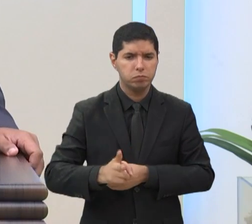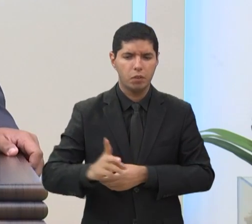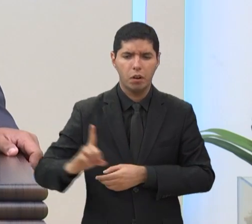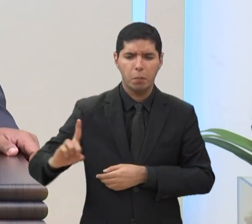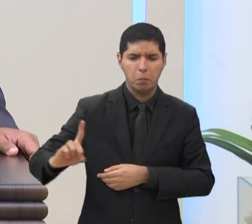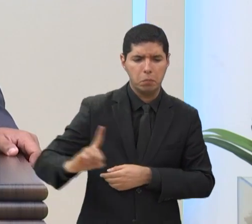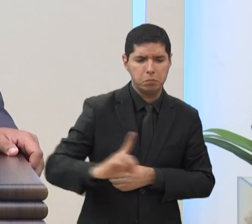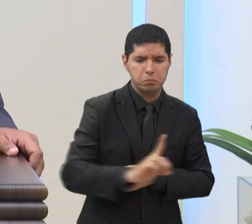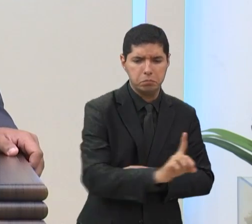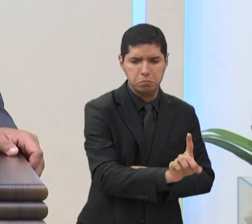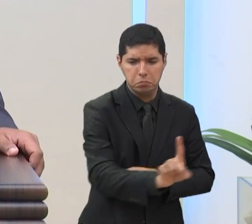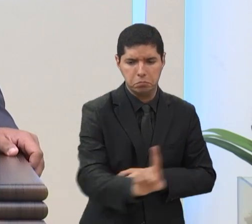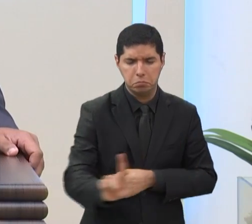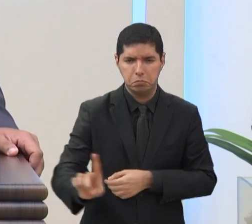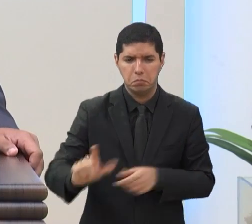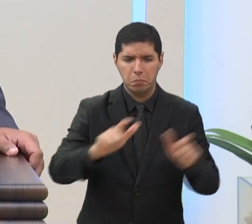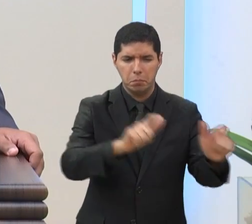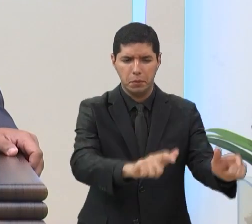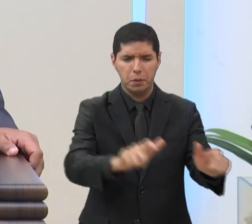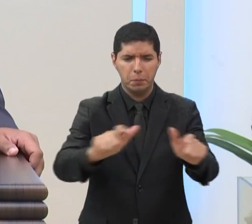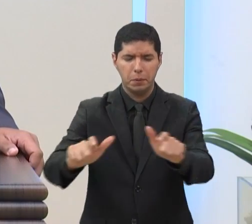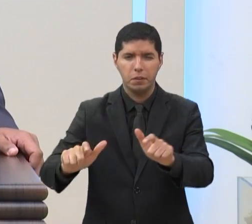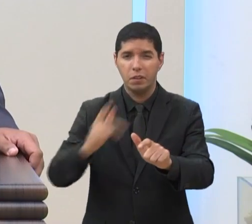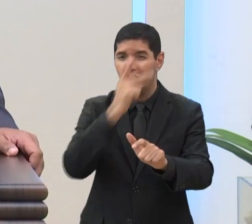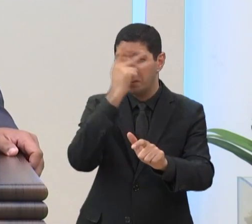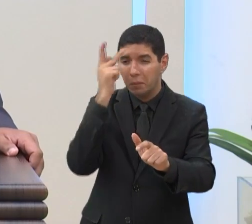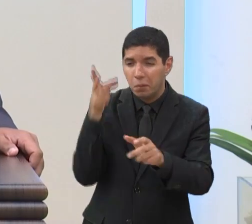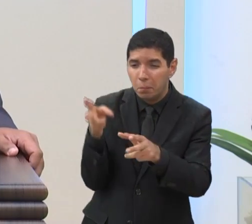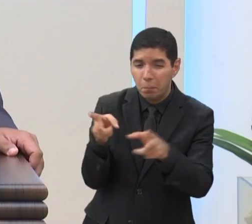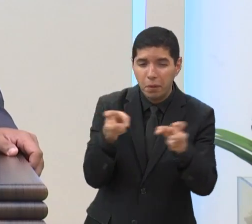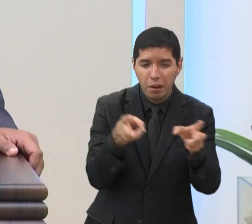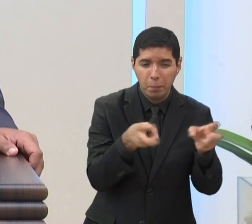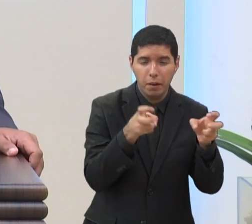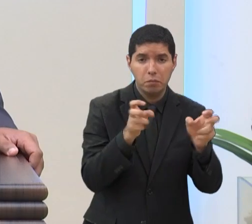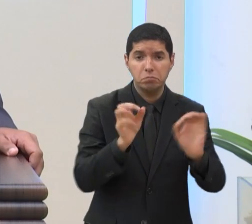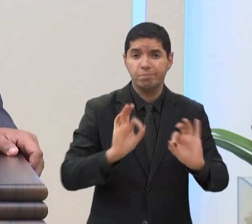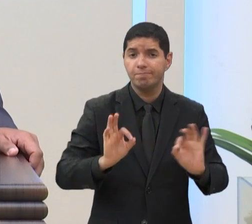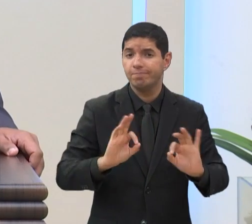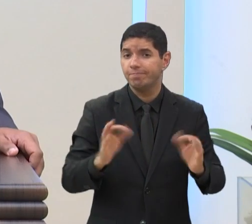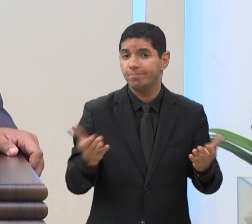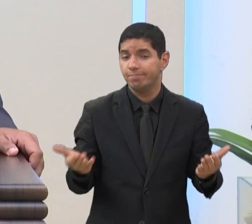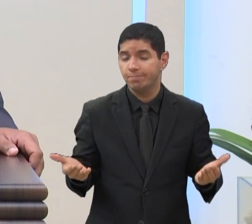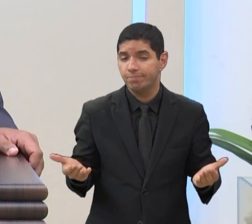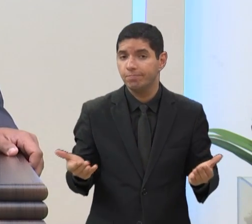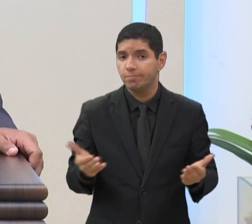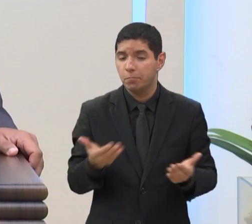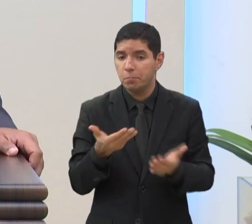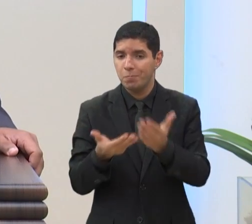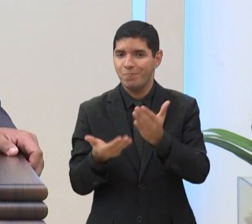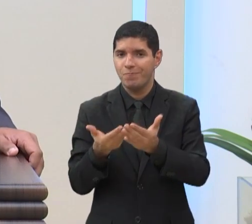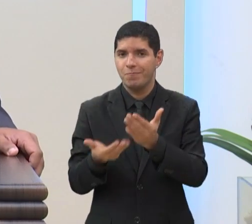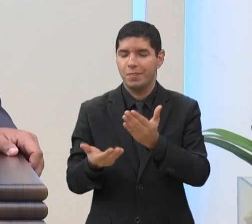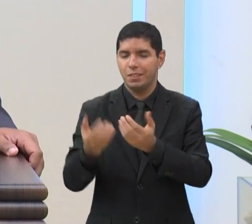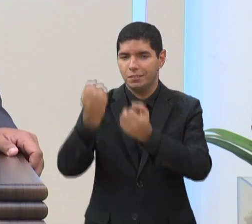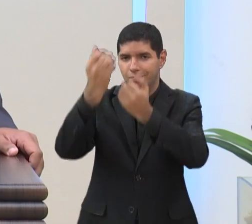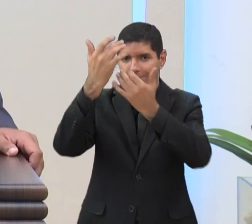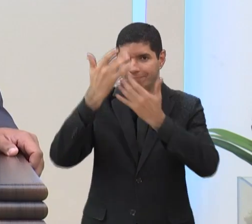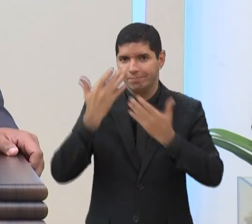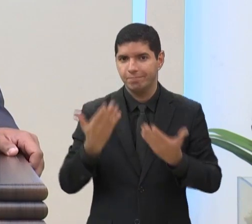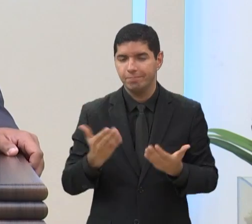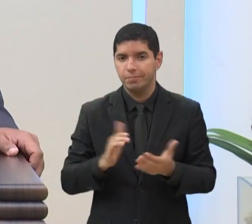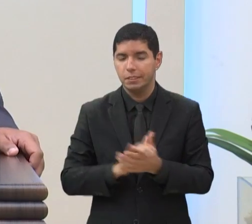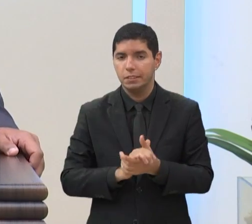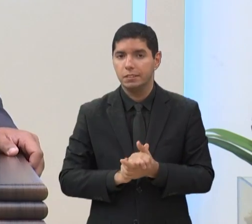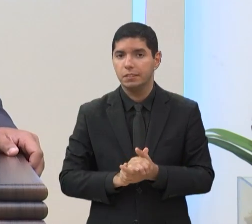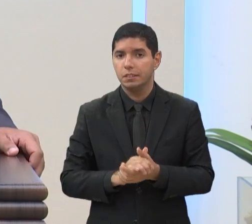pessoas, e as pessoas não percebem de tantas formas, de tantas maneiras. Jesus está